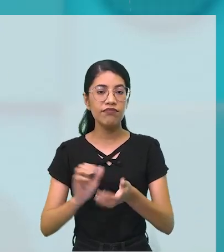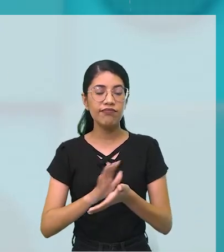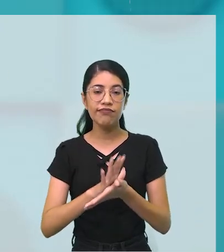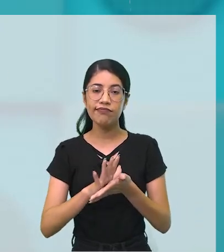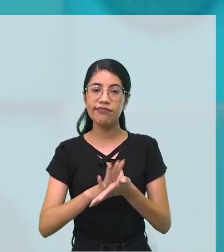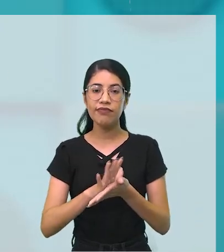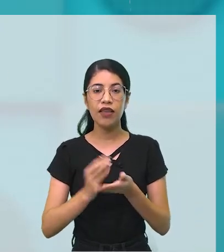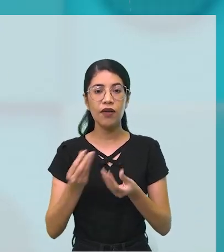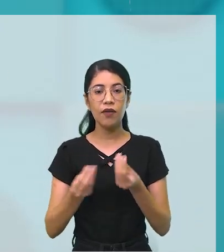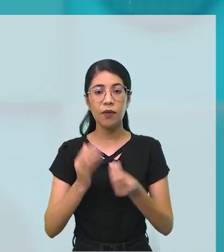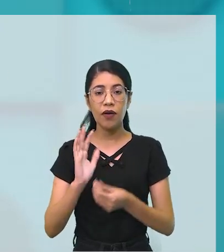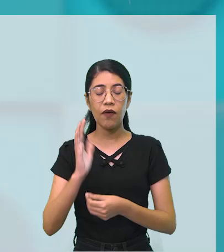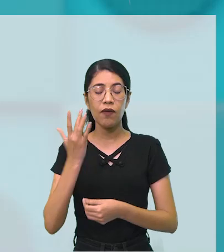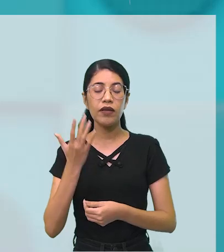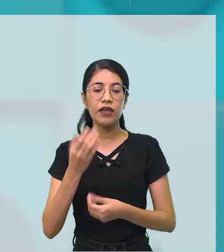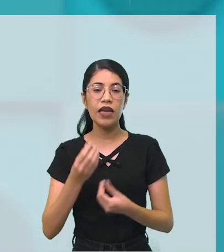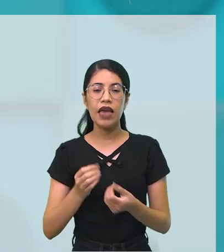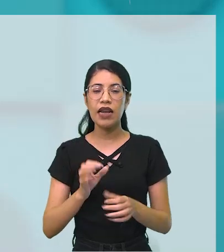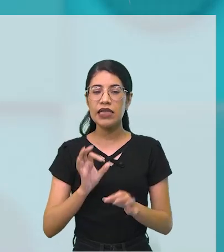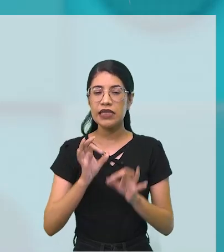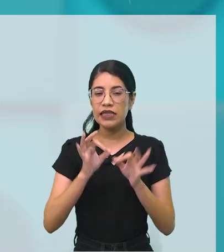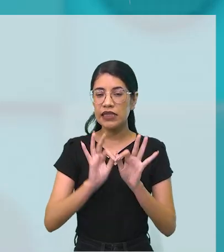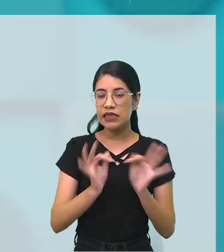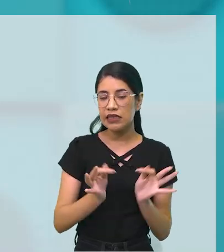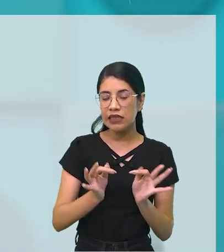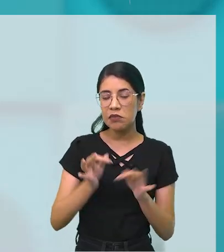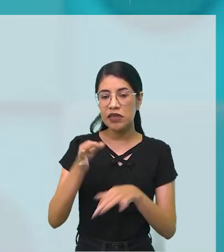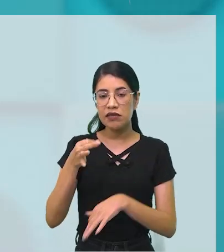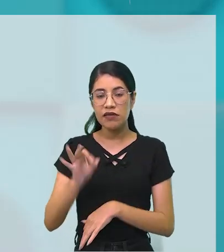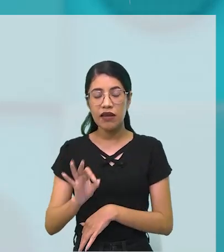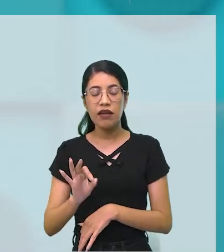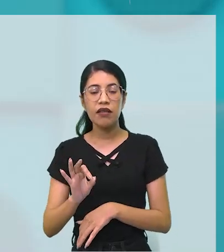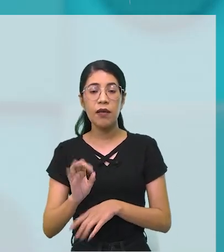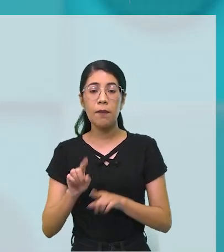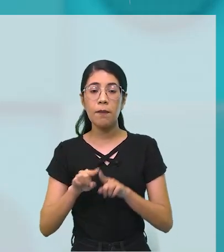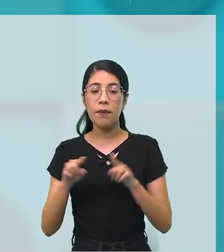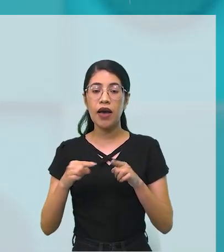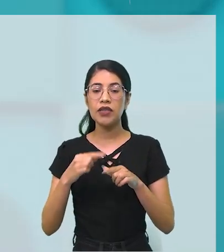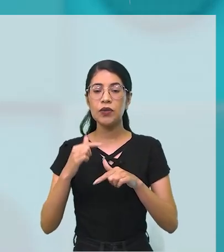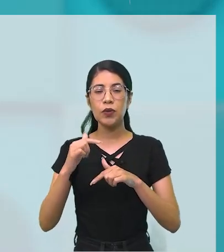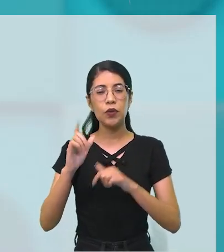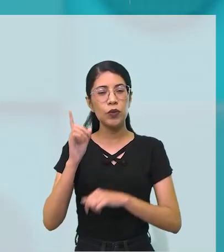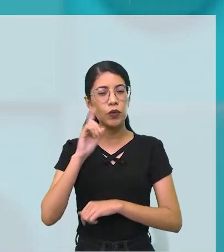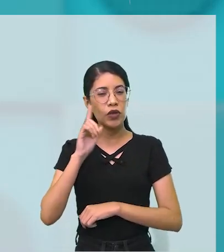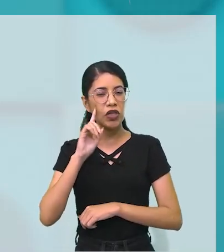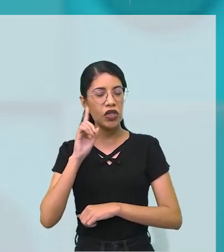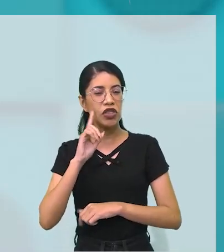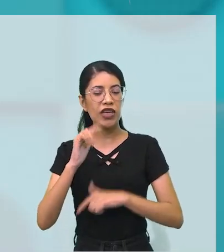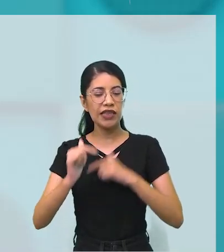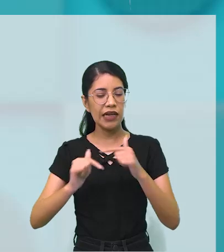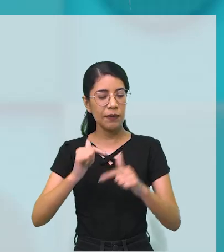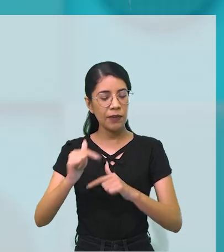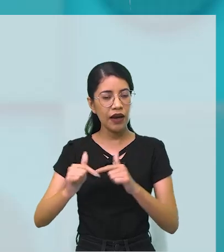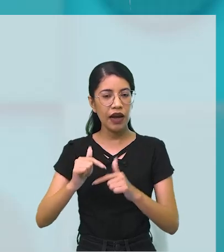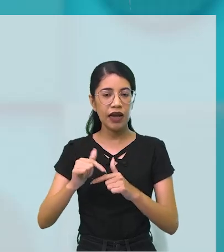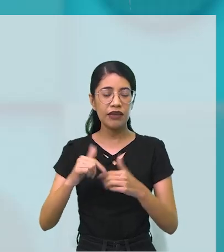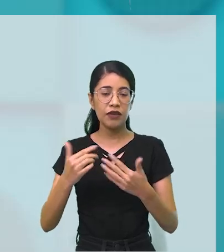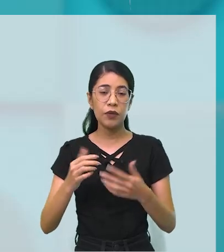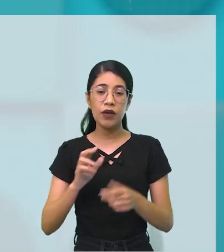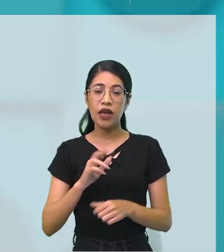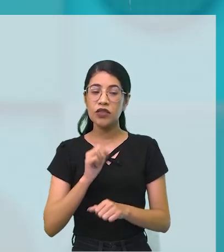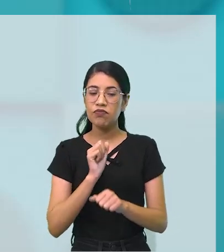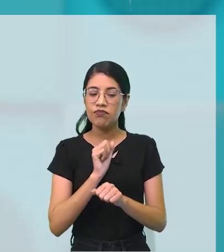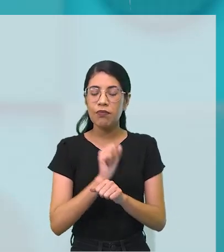tão simples, tão certas e tão fáceis que a gente vai, mas devido à correria do nosso dia a dia, muitas das vezes a gente não